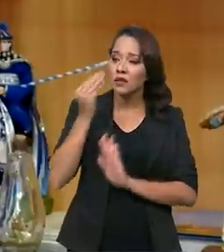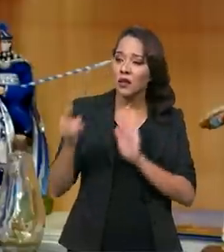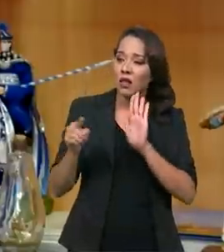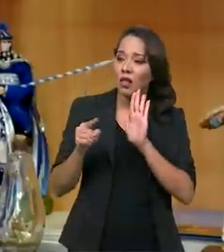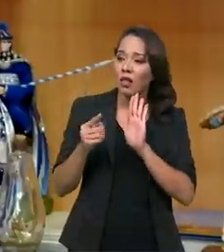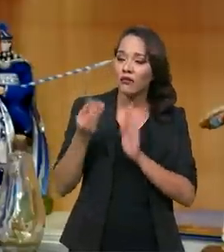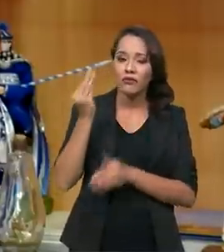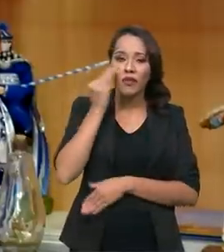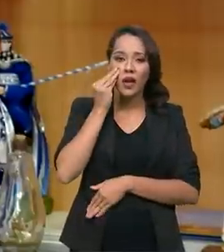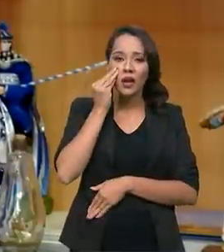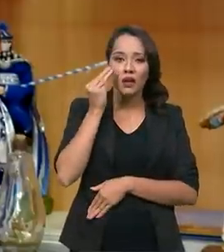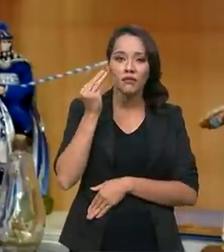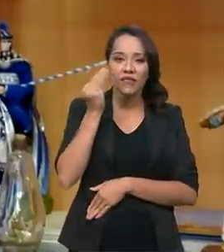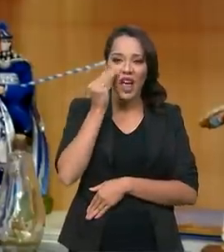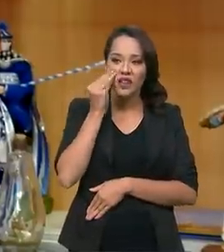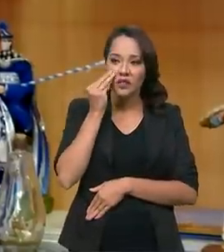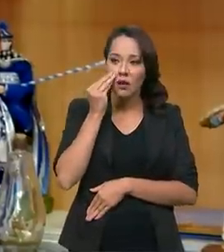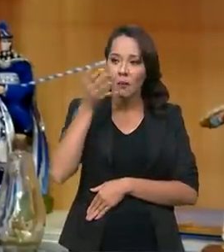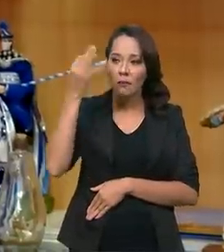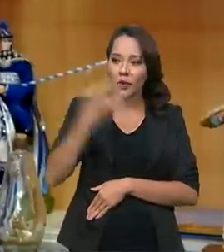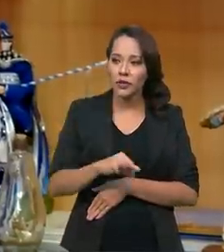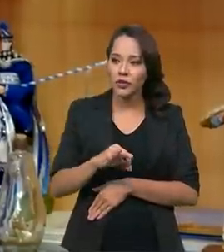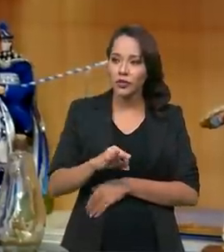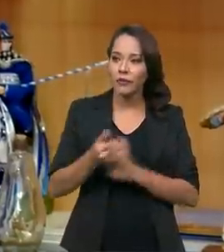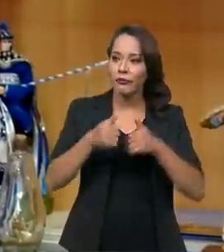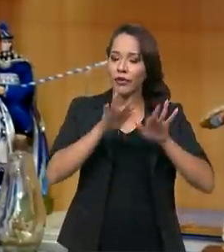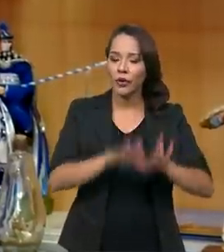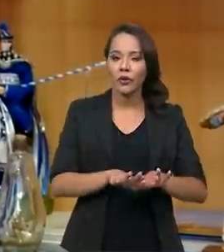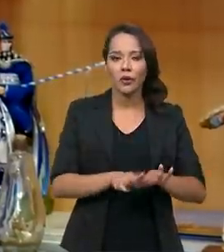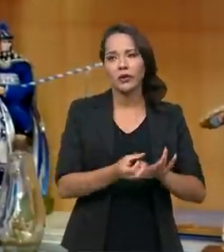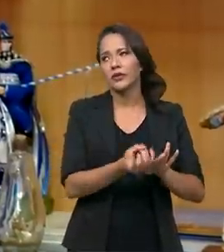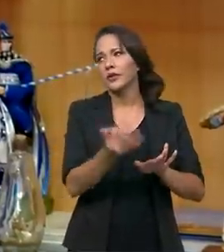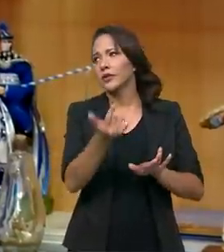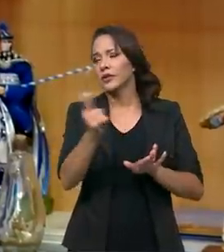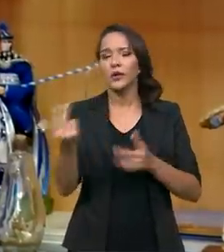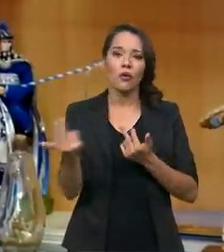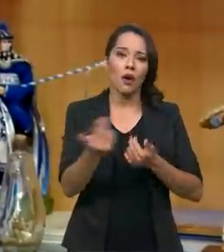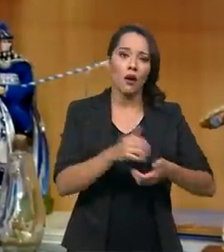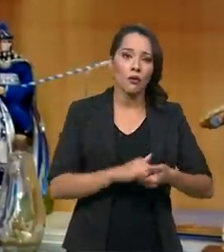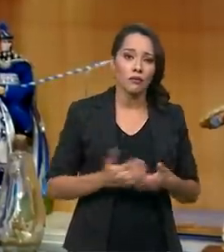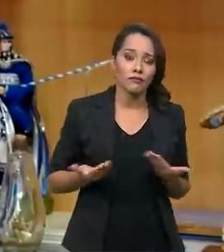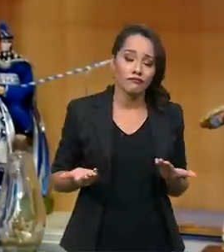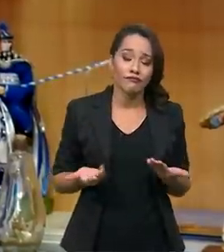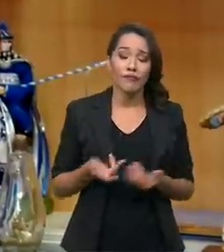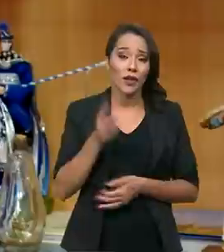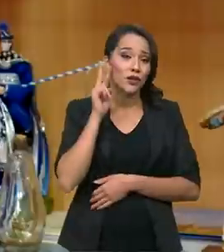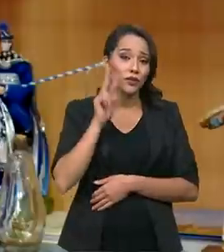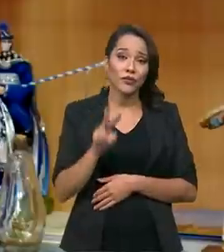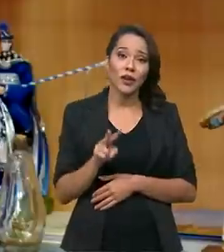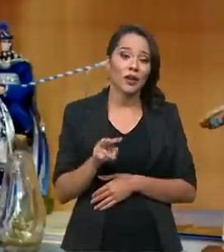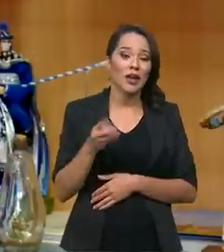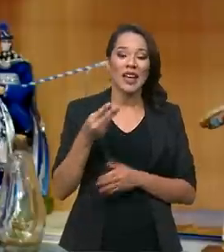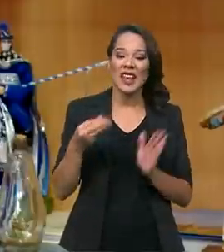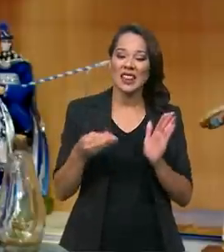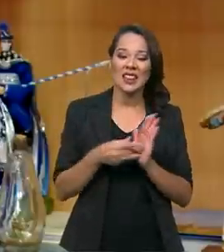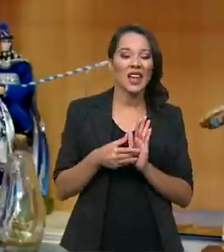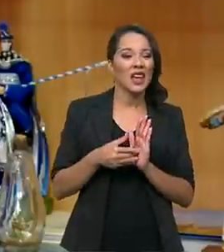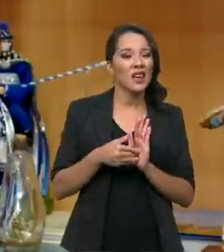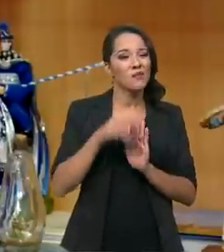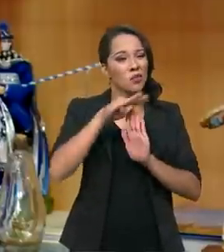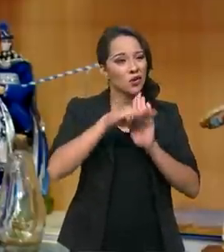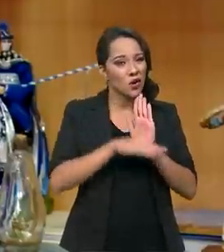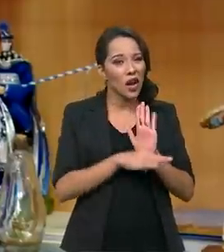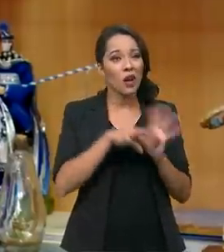deu positivo e ficou lá com várias as pessoas correto eu conheci então a gente vê que até se definir